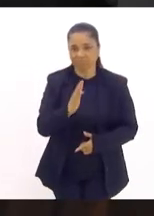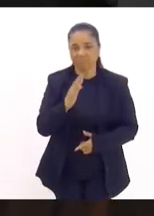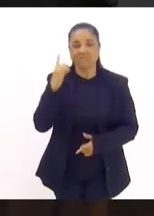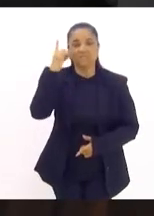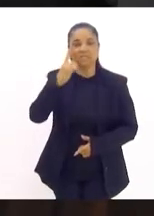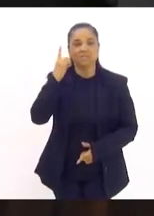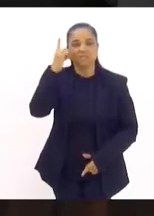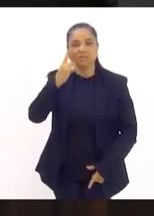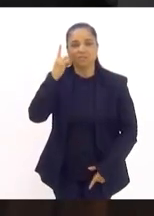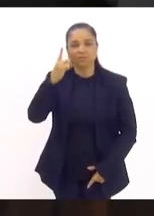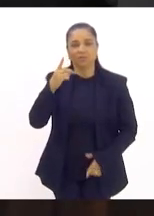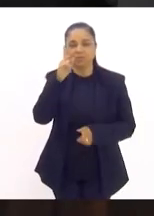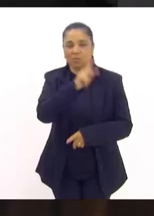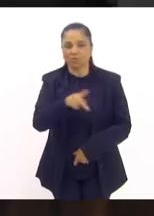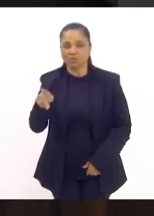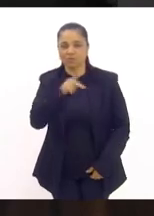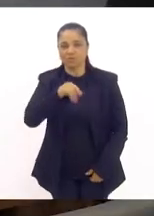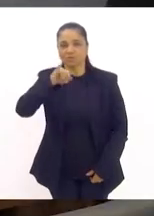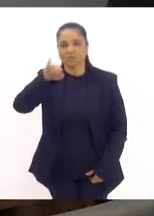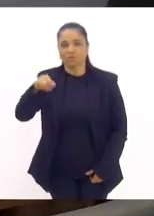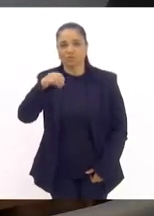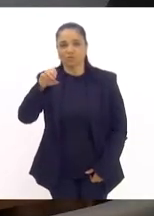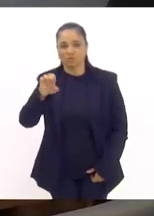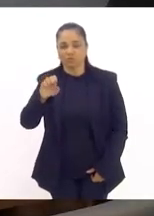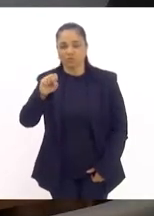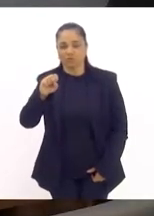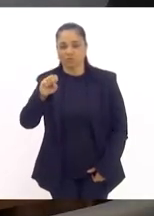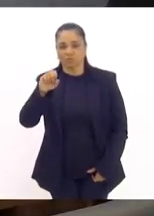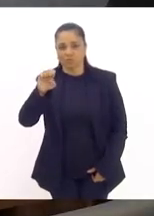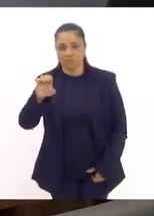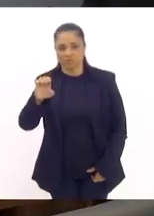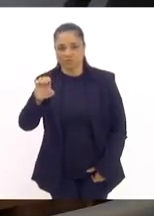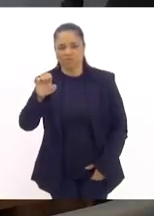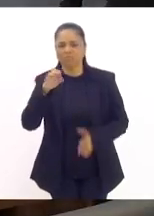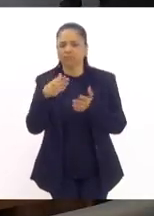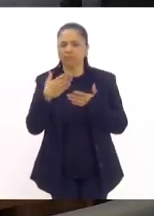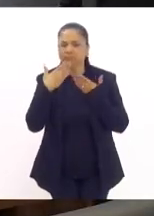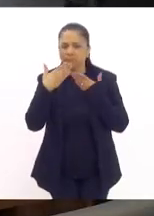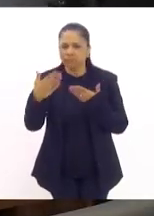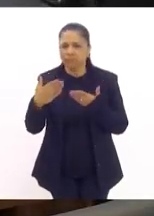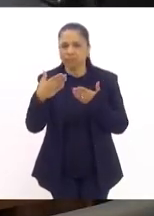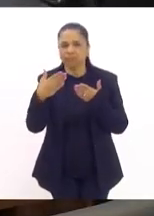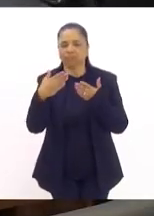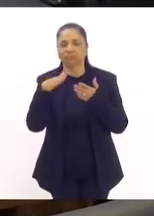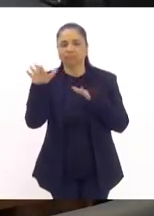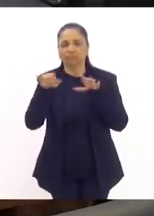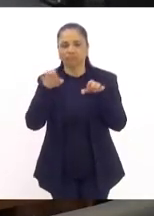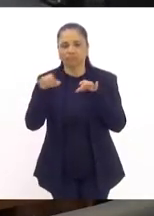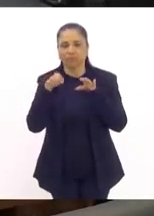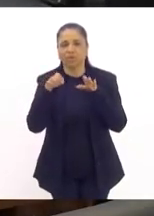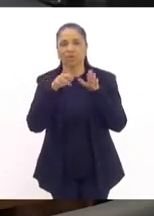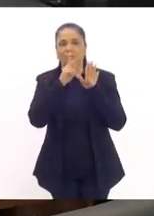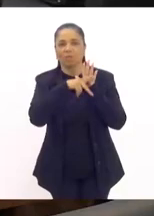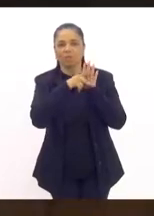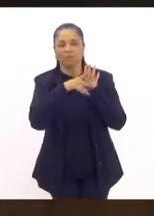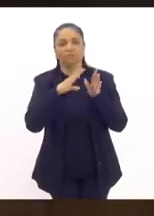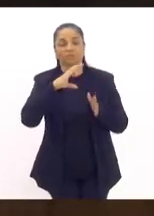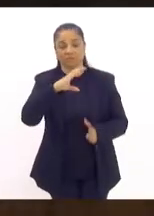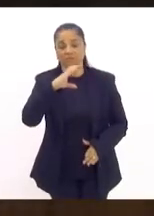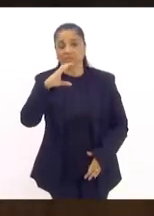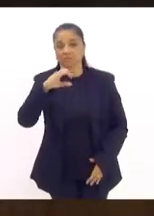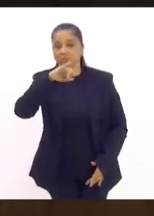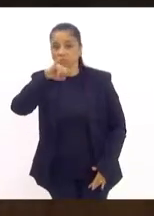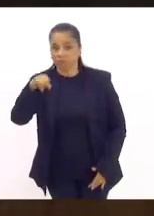deputado professor Josemar. Presidente, Vossa Excelência pode chamar os trabalhos à ordem? O parecer da CCJ é favorável